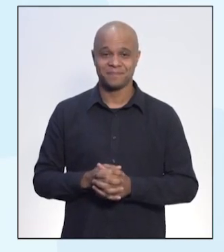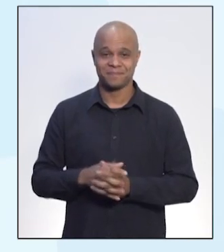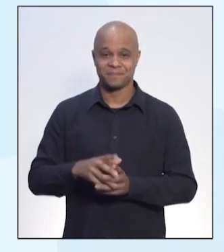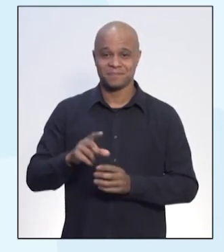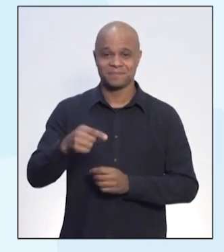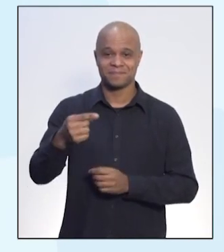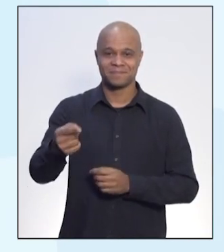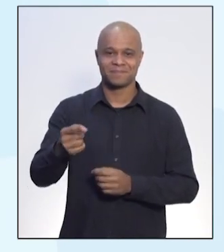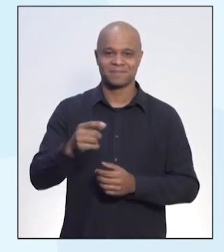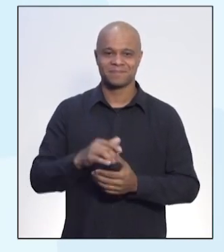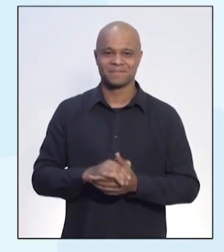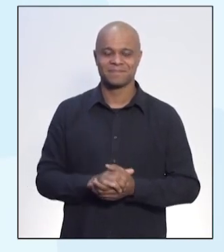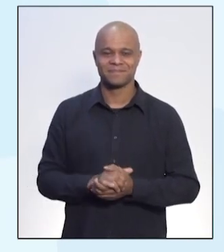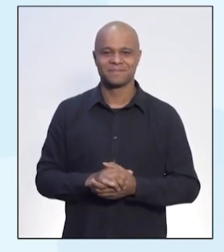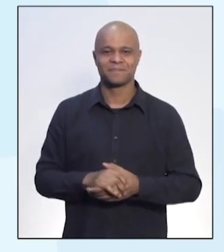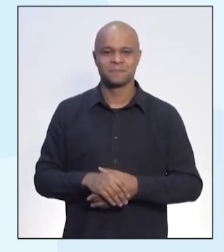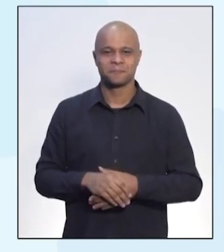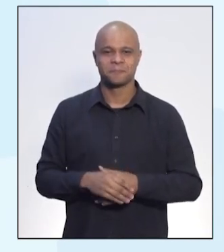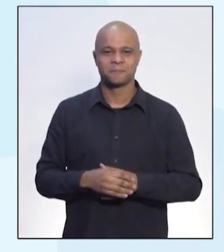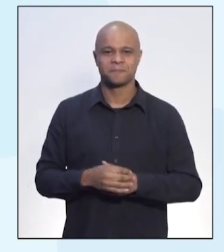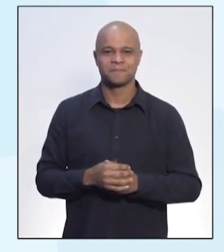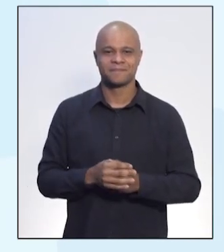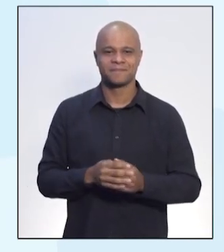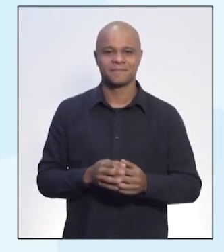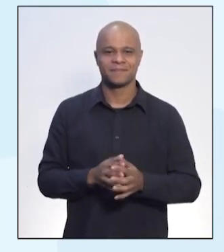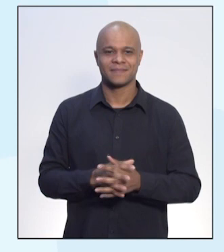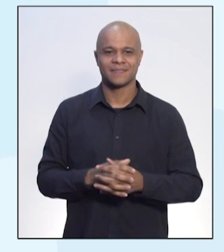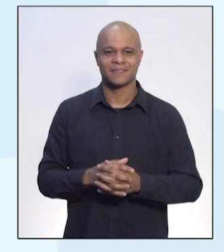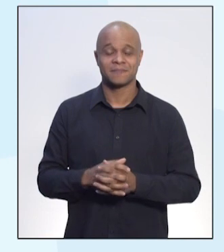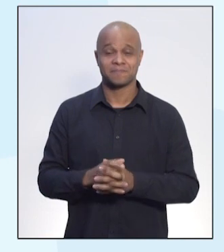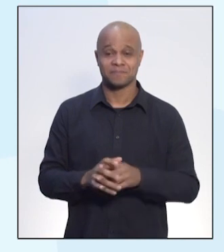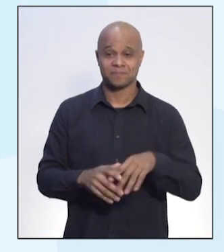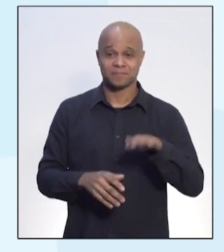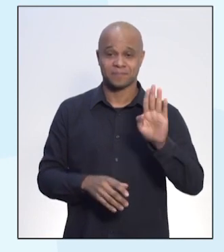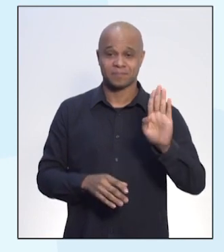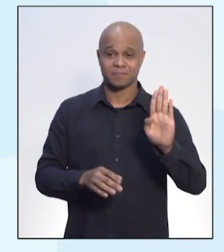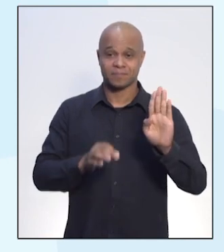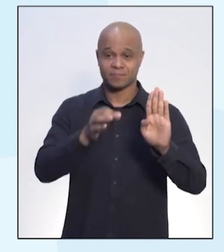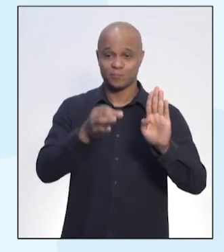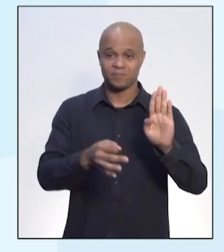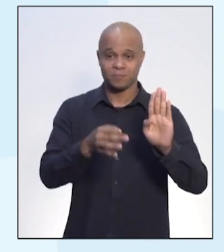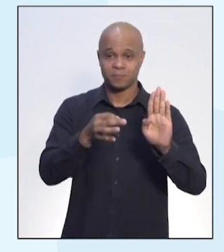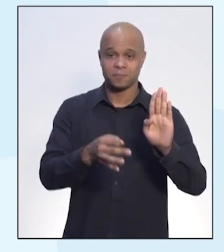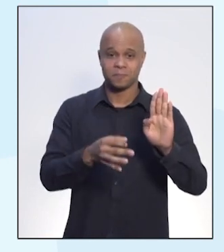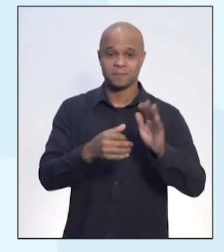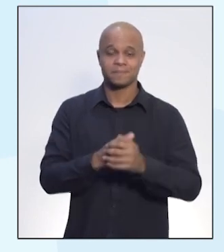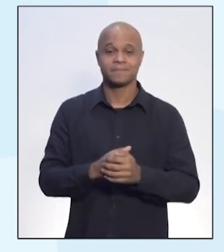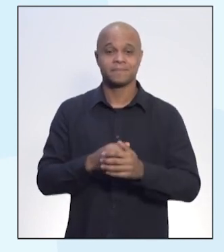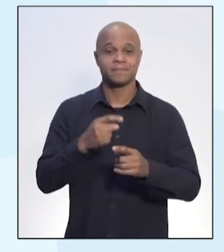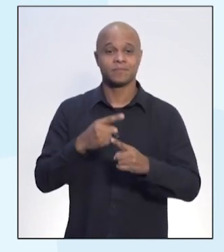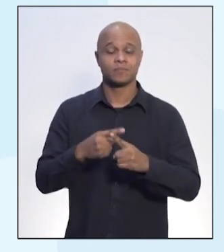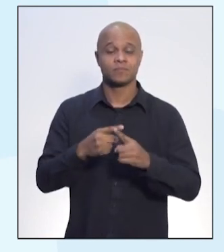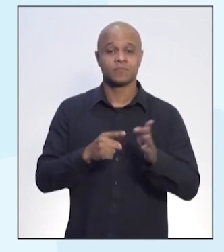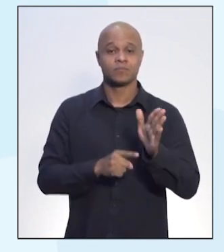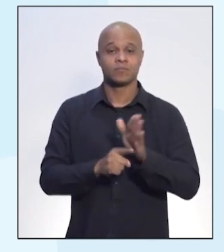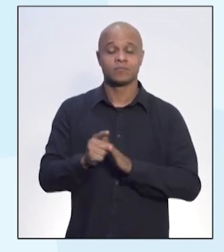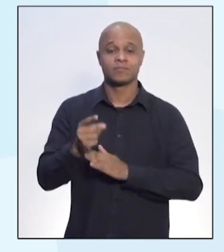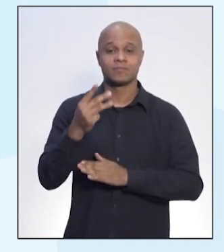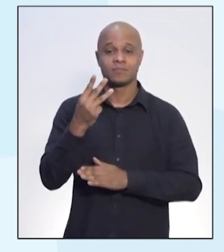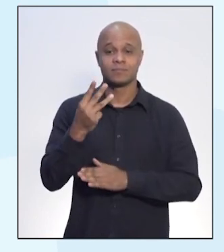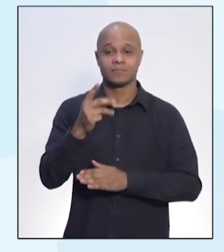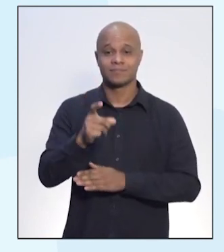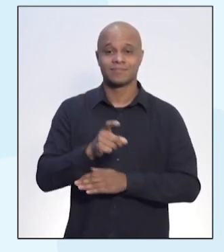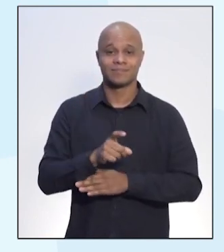Próximo. Isso. A alternativa correta é a letra B, porque ó, ele perguntou, eu tenho 3 átomos de X,